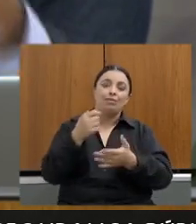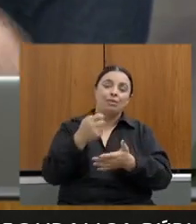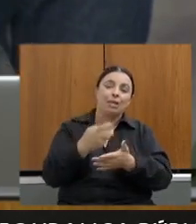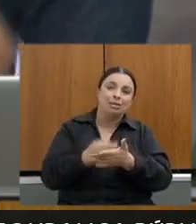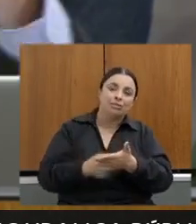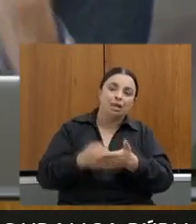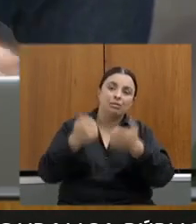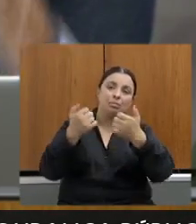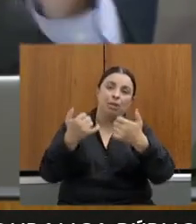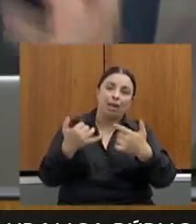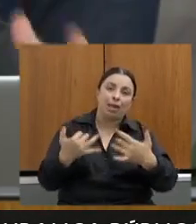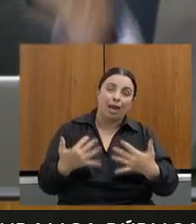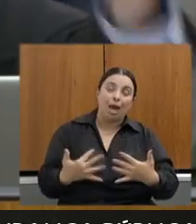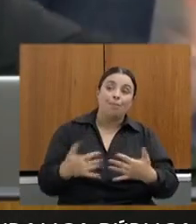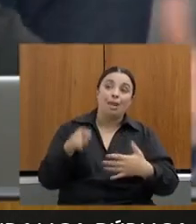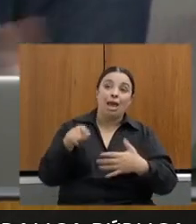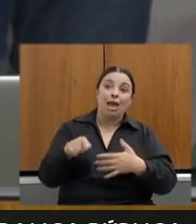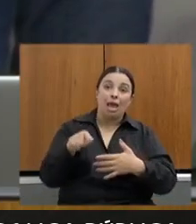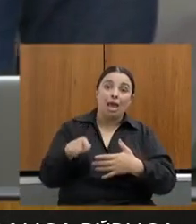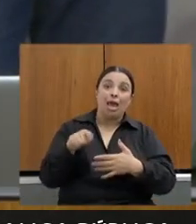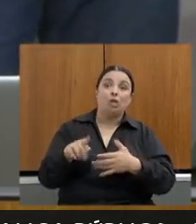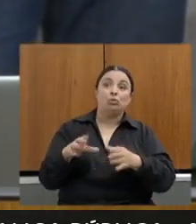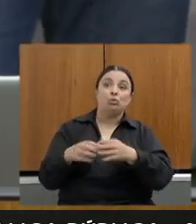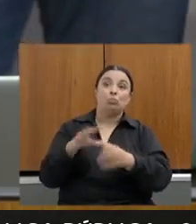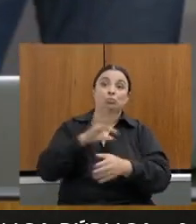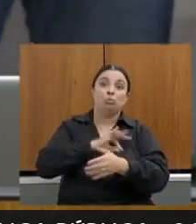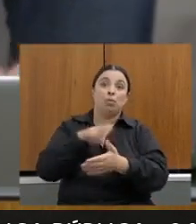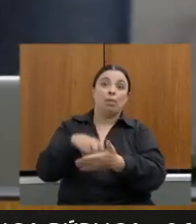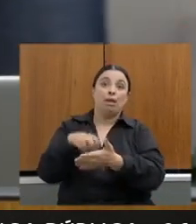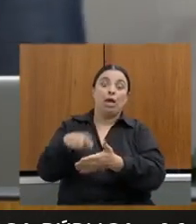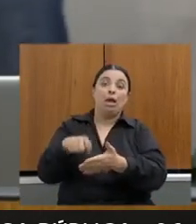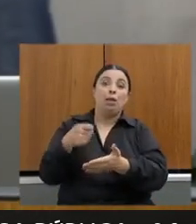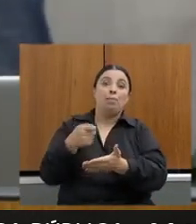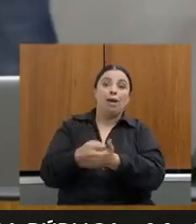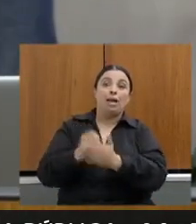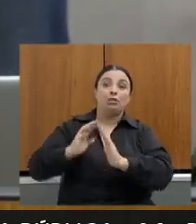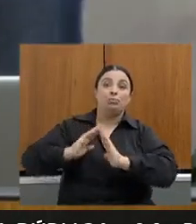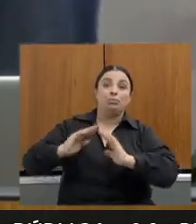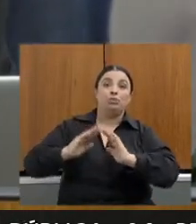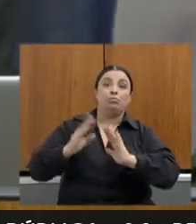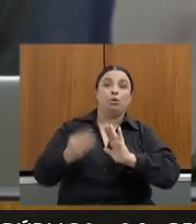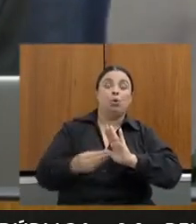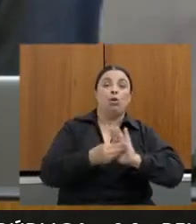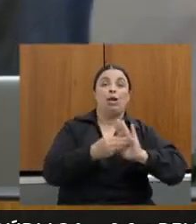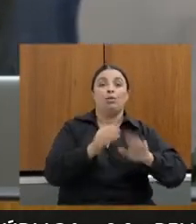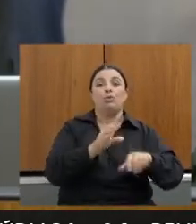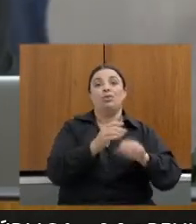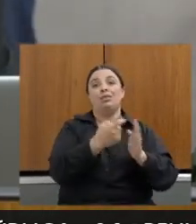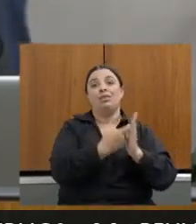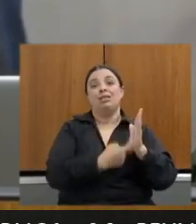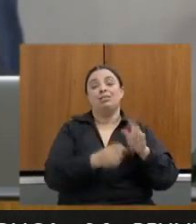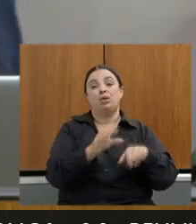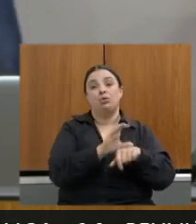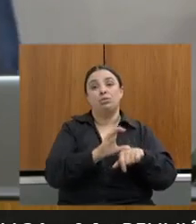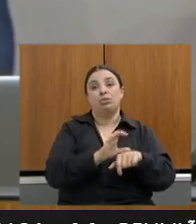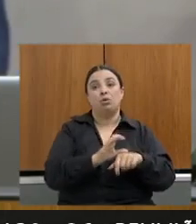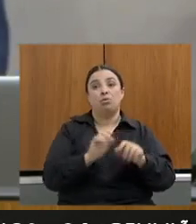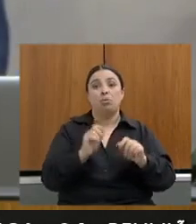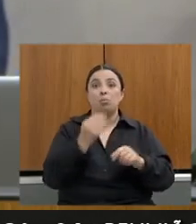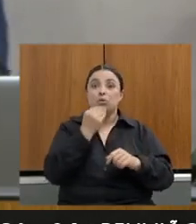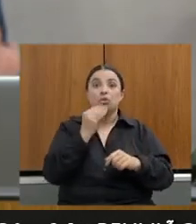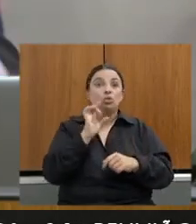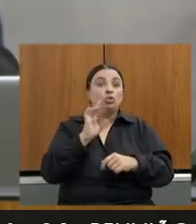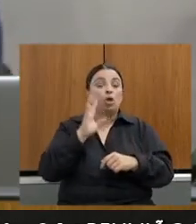querer que o deputado colocasse no texto da Conceição aqui poderia ser uma resolução do secretário tem como foi o cop